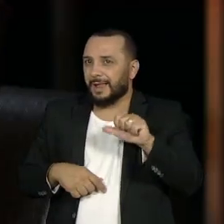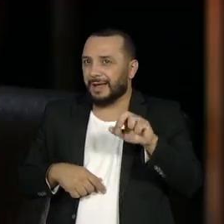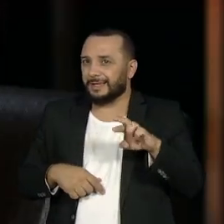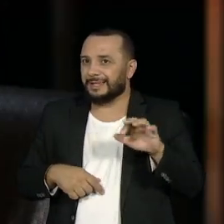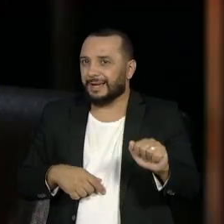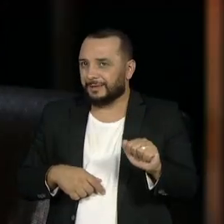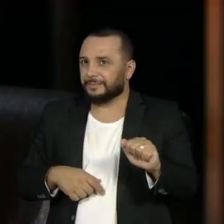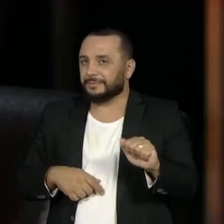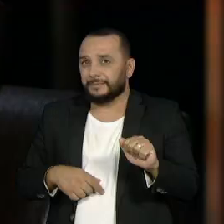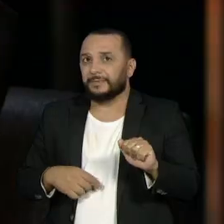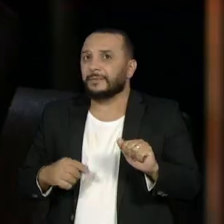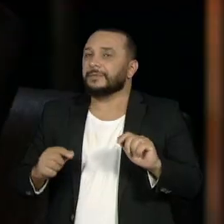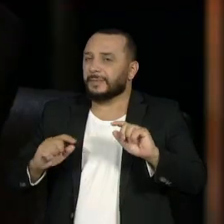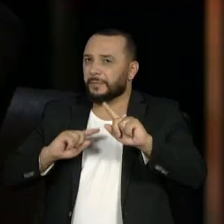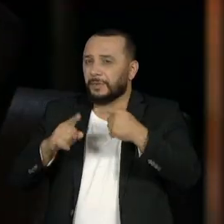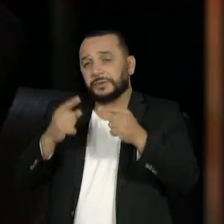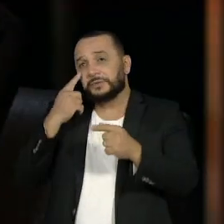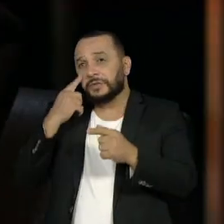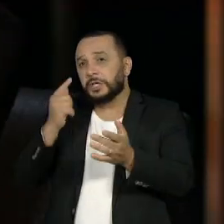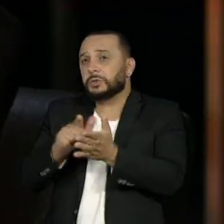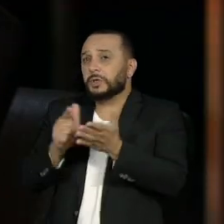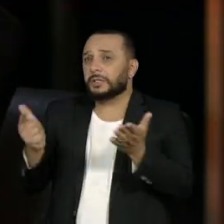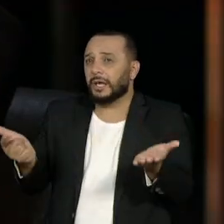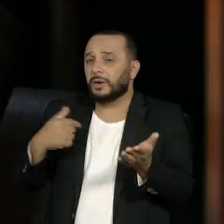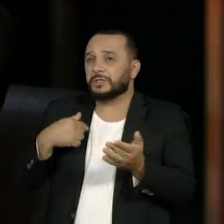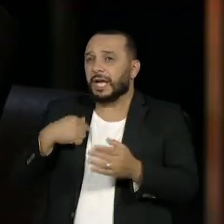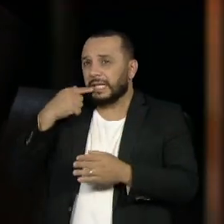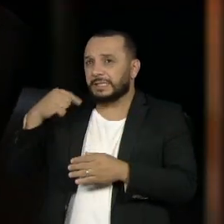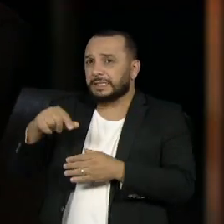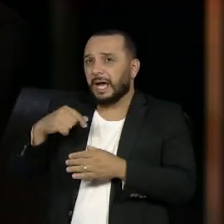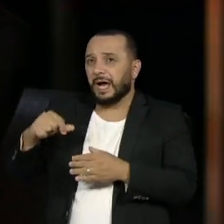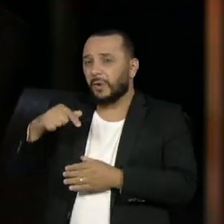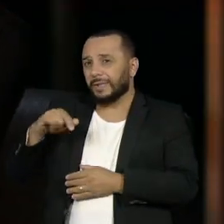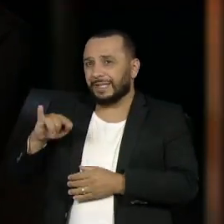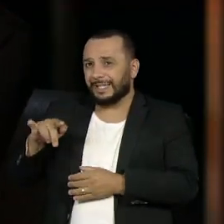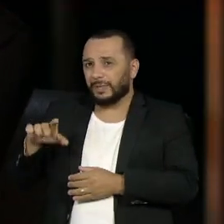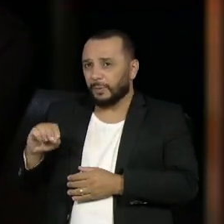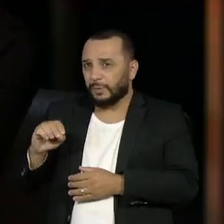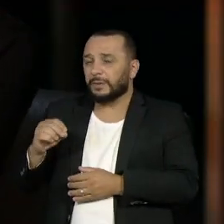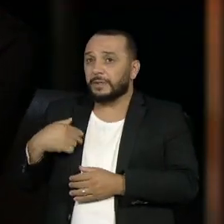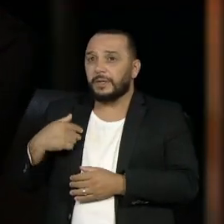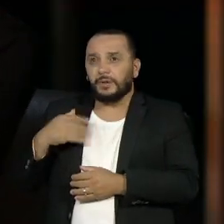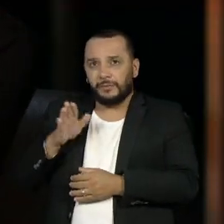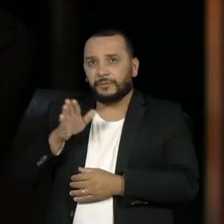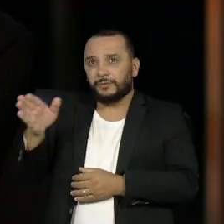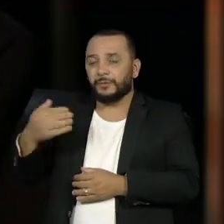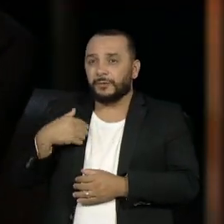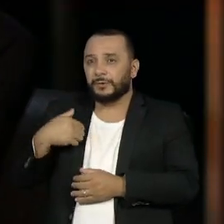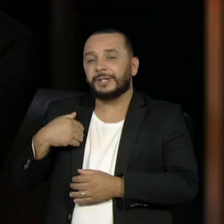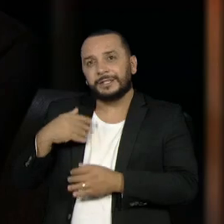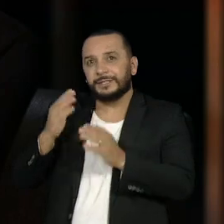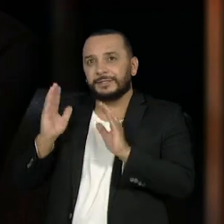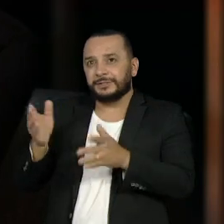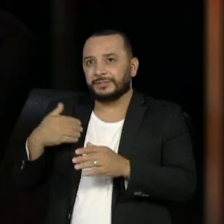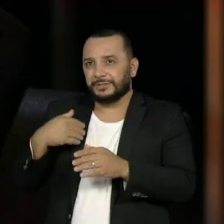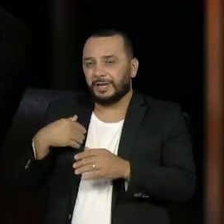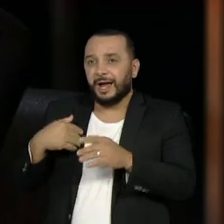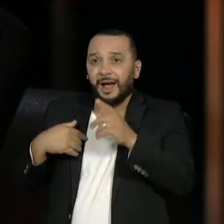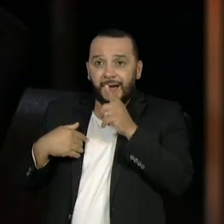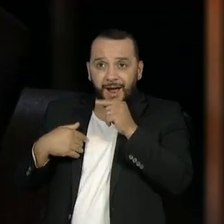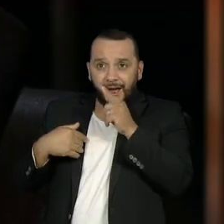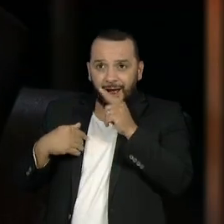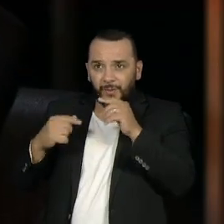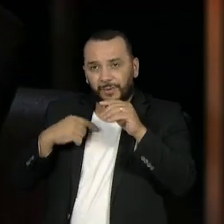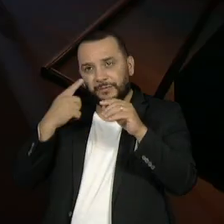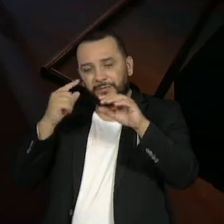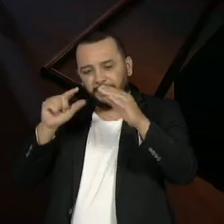repente nós começamos ver o seu nos jornais um monte de coisa para a saúde que nem o saúde que eu e mediatamente fui a geladeira pegar minha água tônica